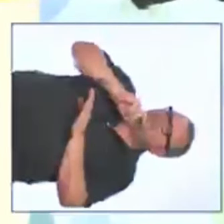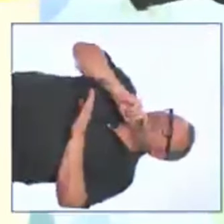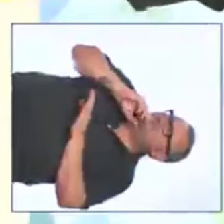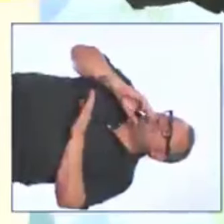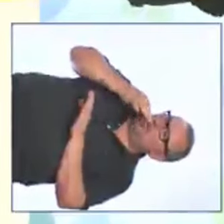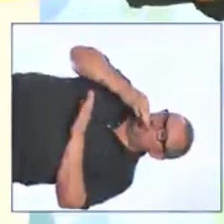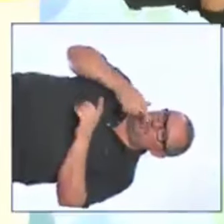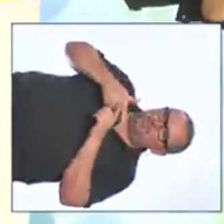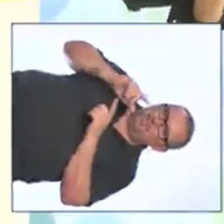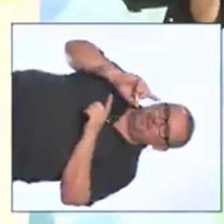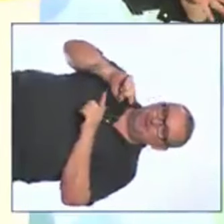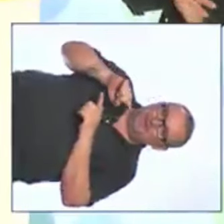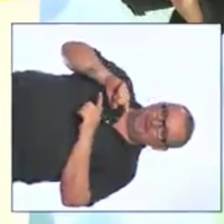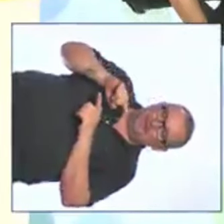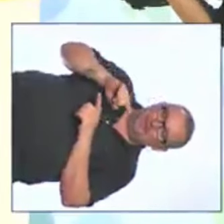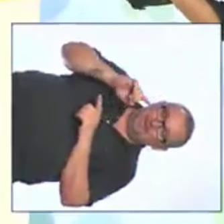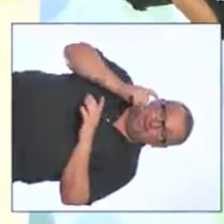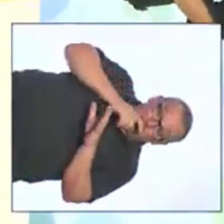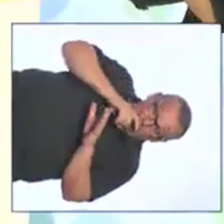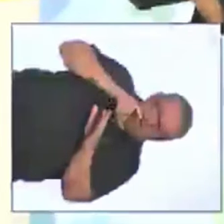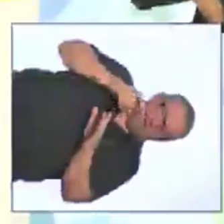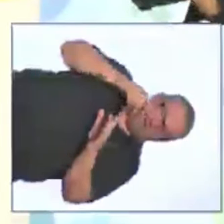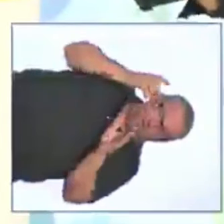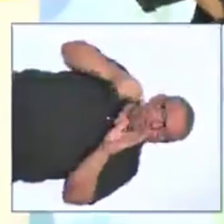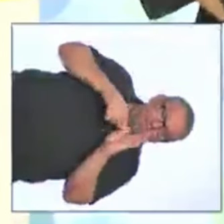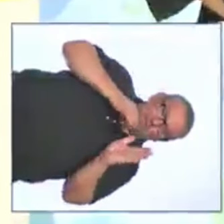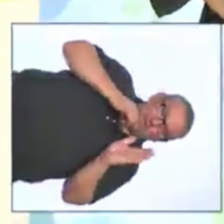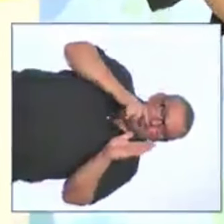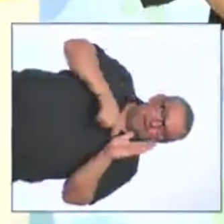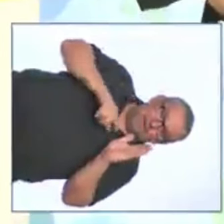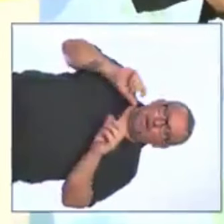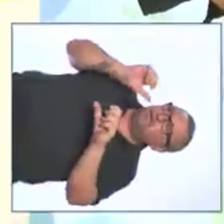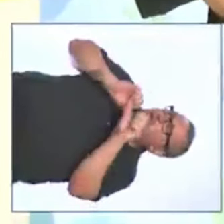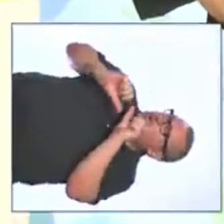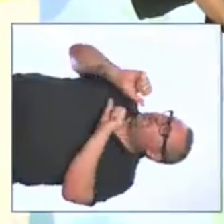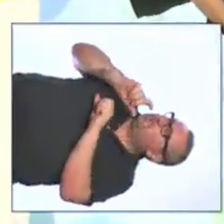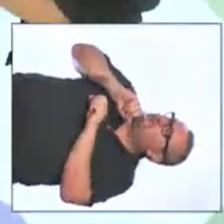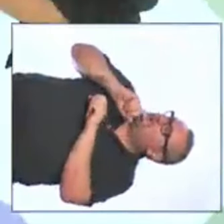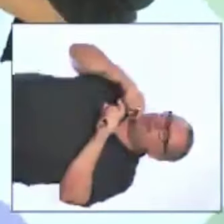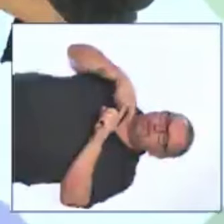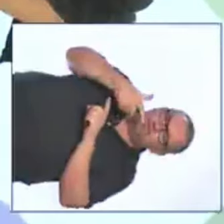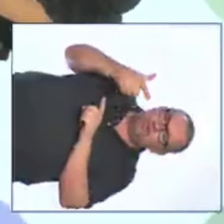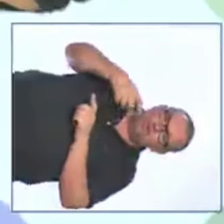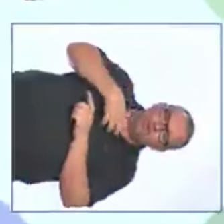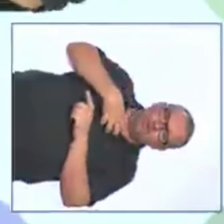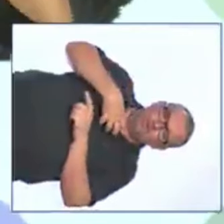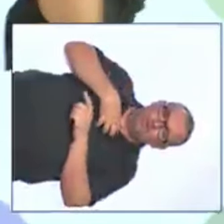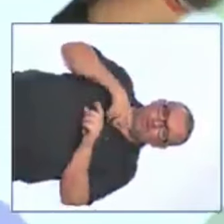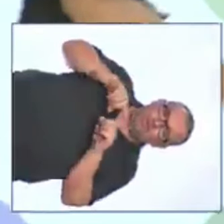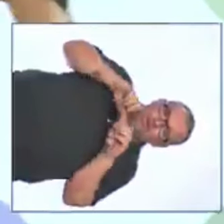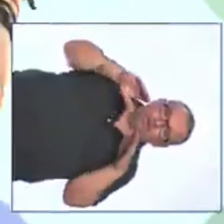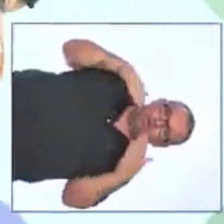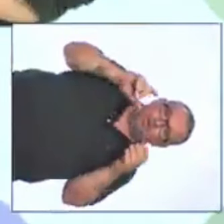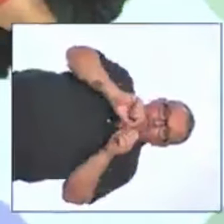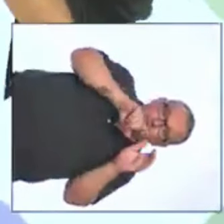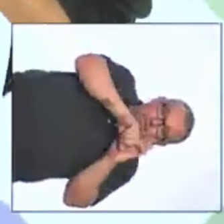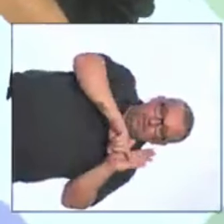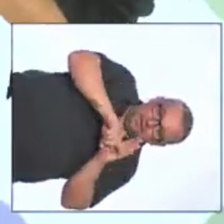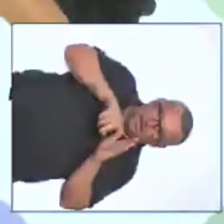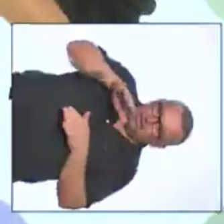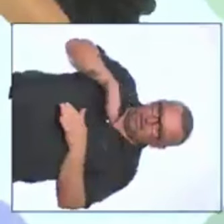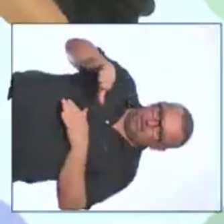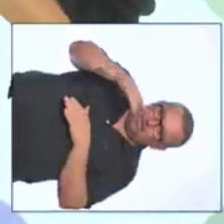mas assim a gente acha que o problema é o ar-condicionado e a gente fala a gente tem que mudar o ar-condicionado porque não tem condições só que aí quando a gente faz uma pesquisa com todo